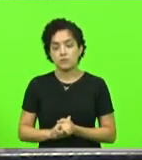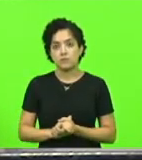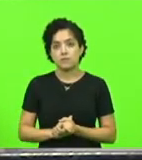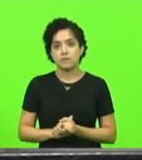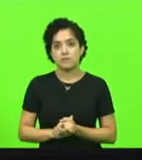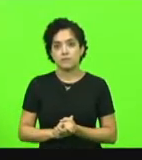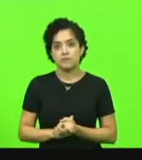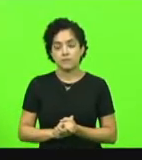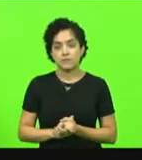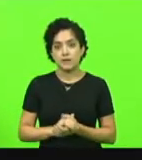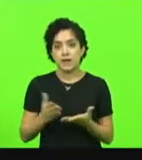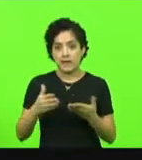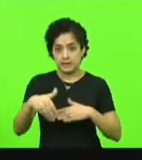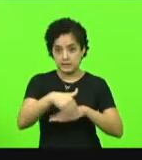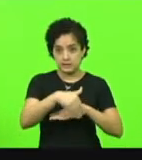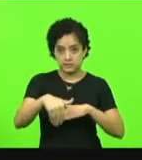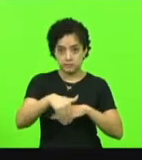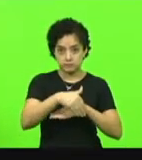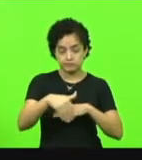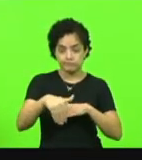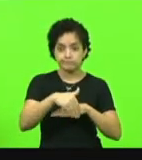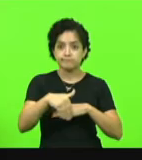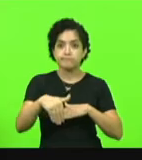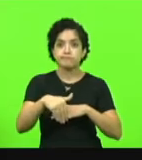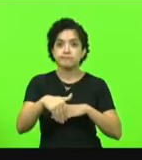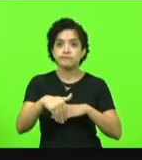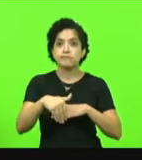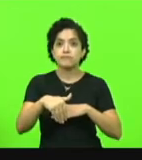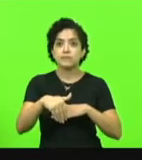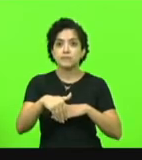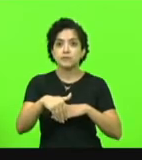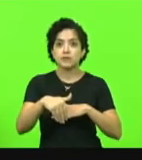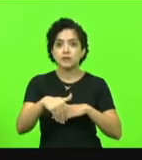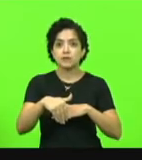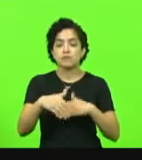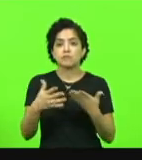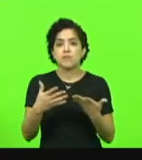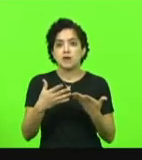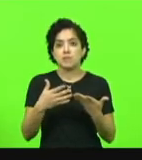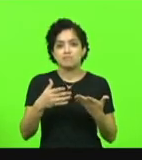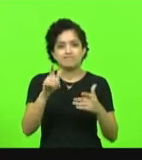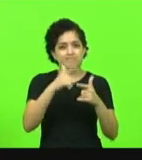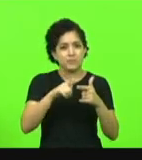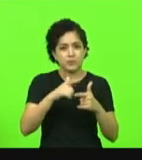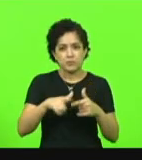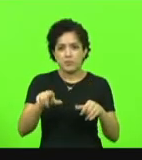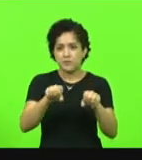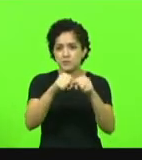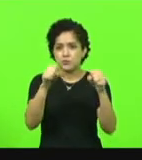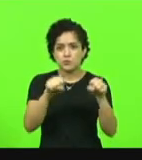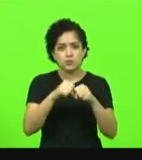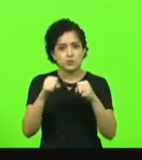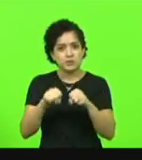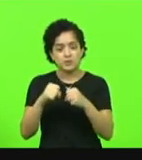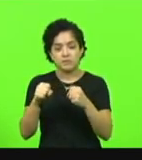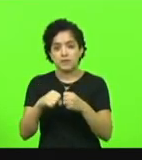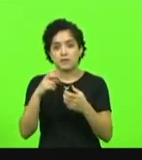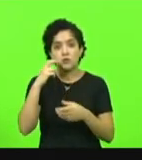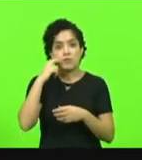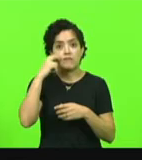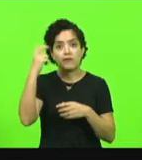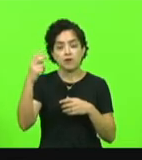Estamos aqui na rodovia, aqui sentido Capinzal e Piratuba. Um lixo de estrada, um lixo, uma vergonha pública. Isso